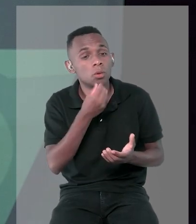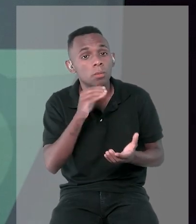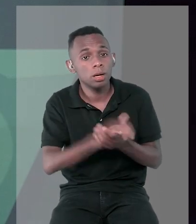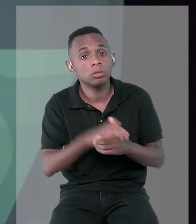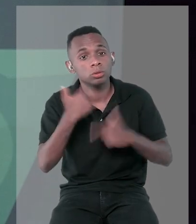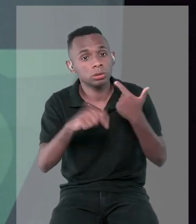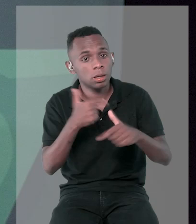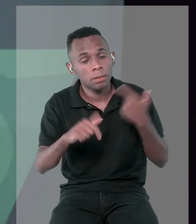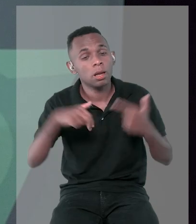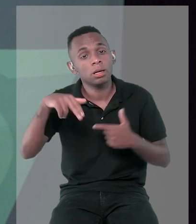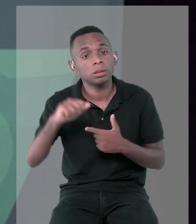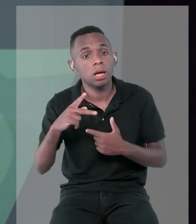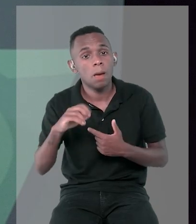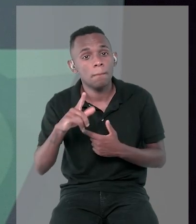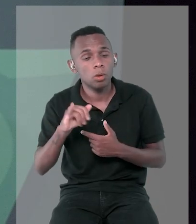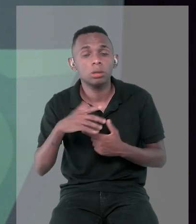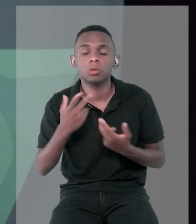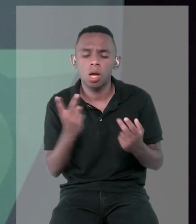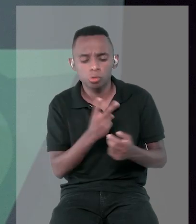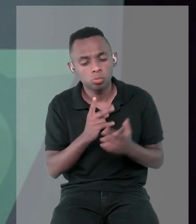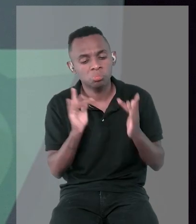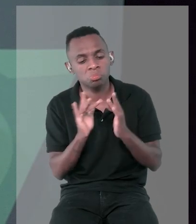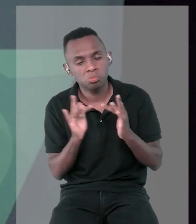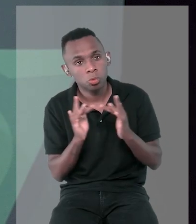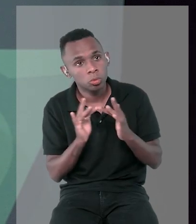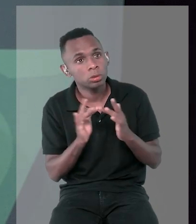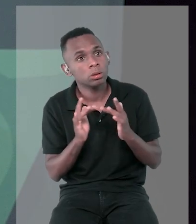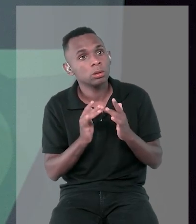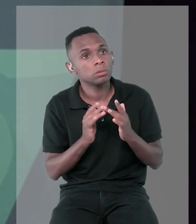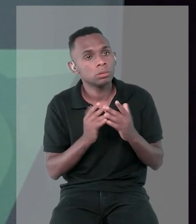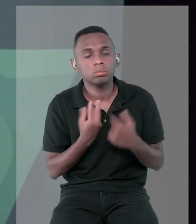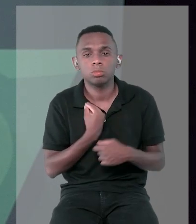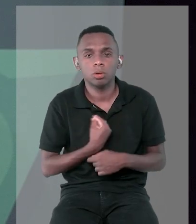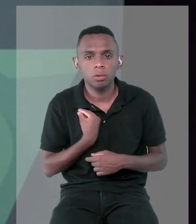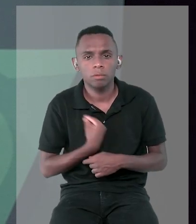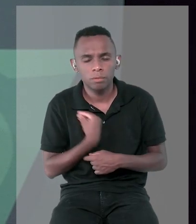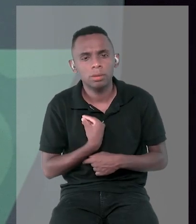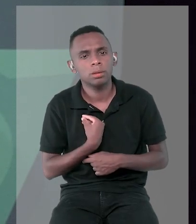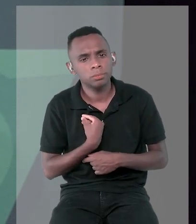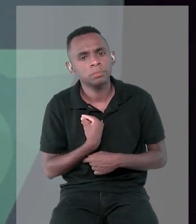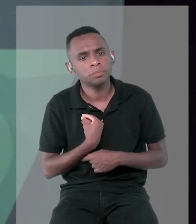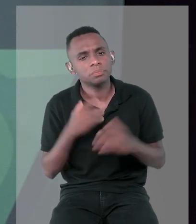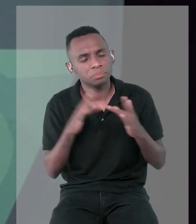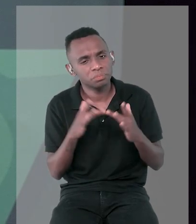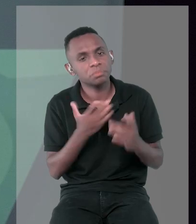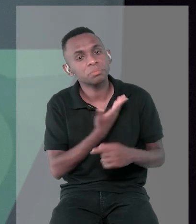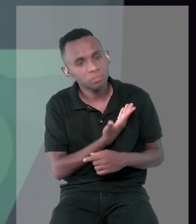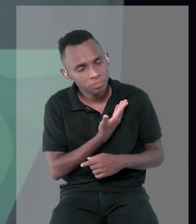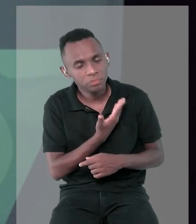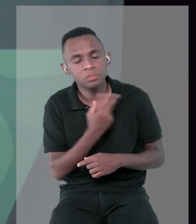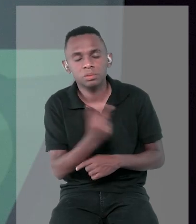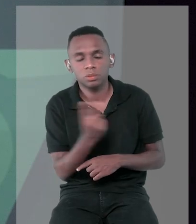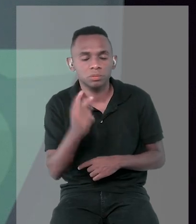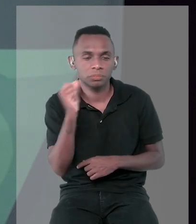em Nápoles. Né? E ali elas se conheceram, e foi uma vida assim, de muita amizade,